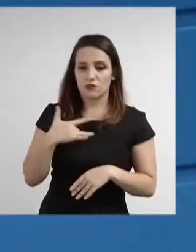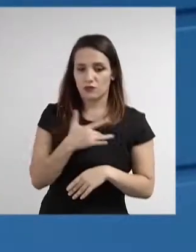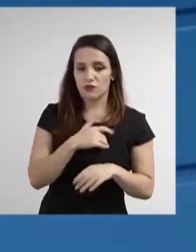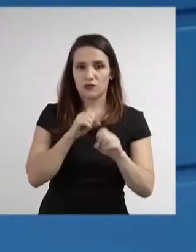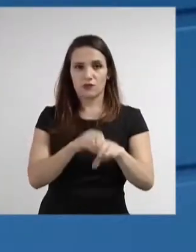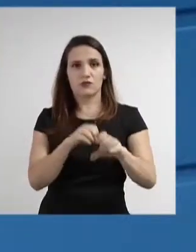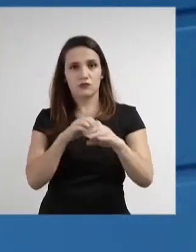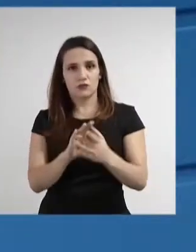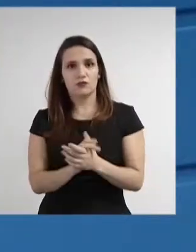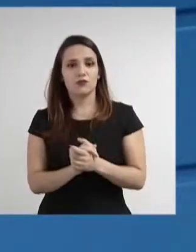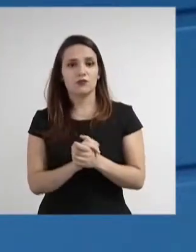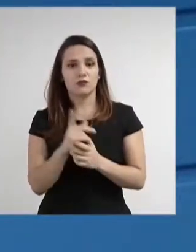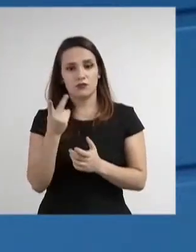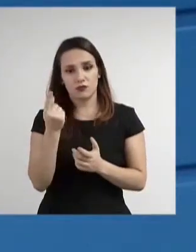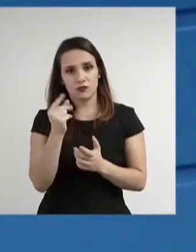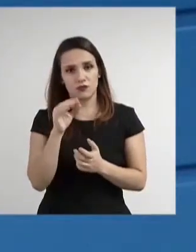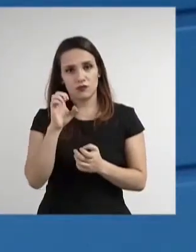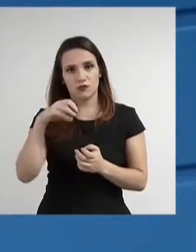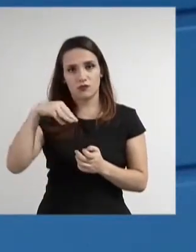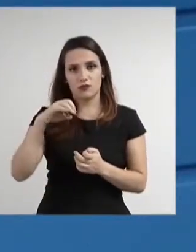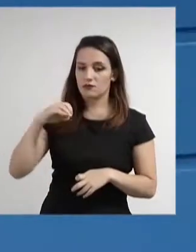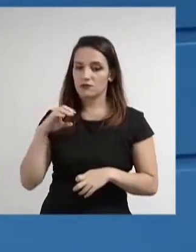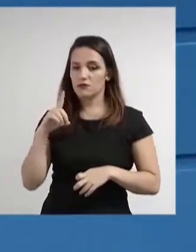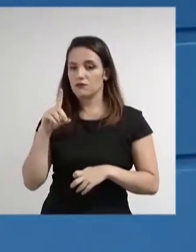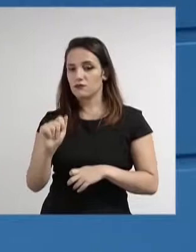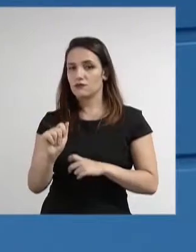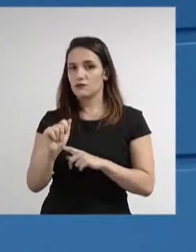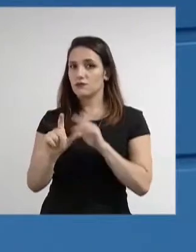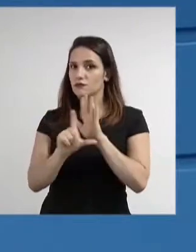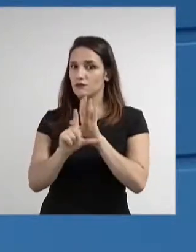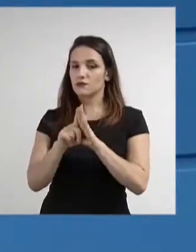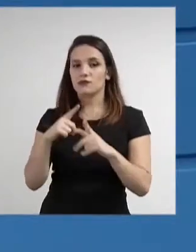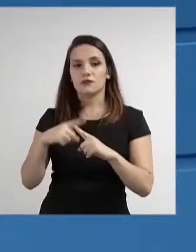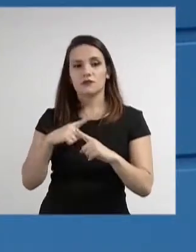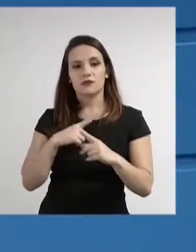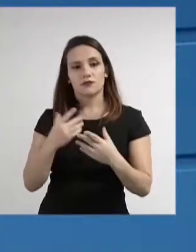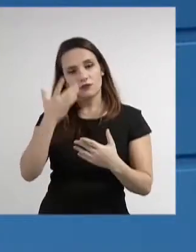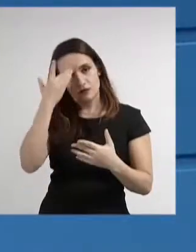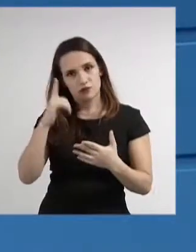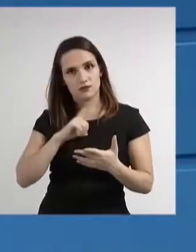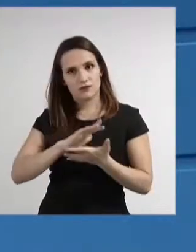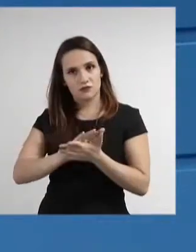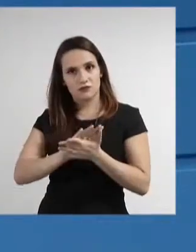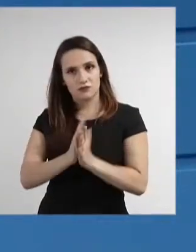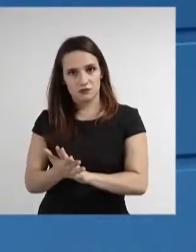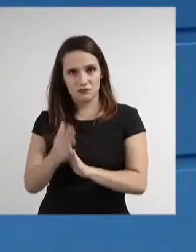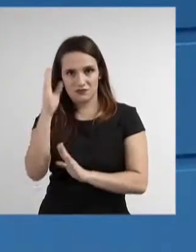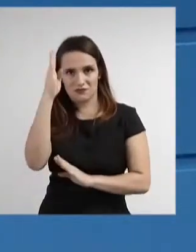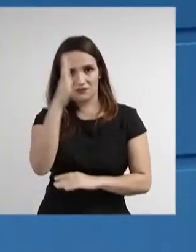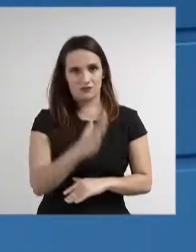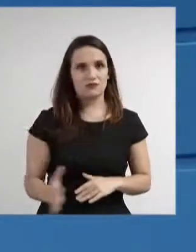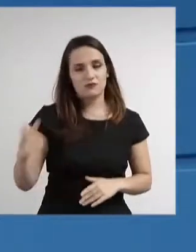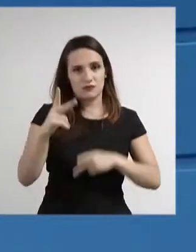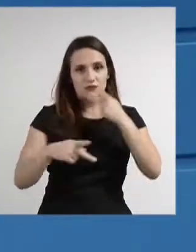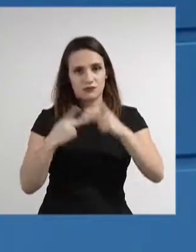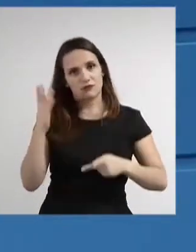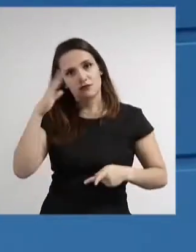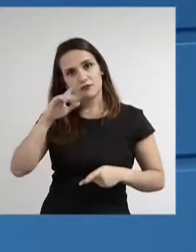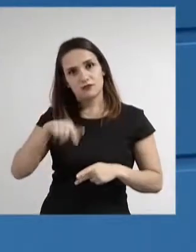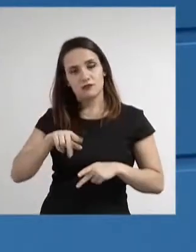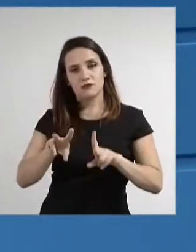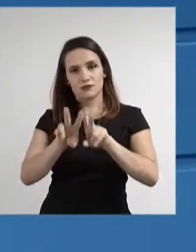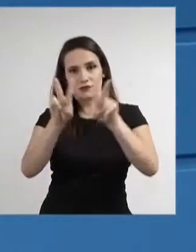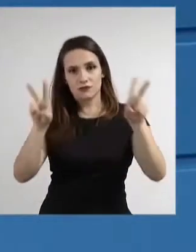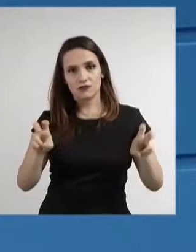estar discutindo as emendas de 2018. Existe um preconceito muito grande da imprensa nacional em relação às